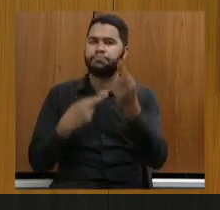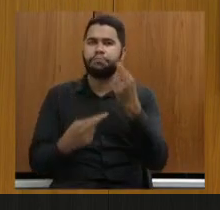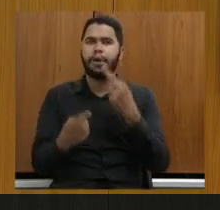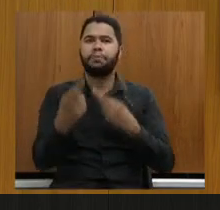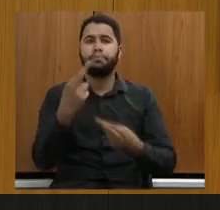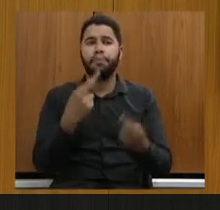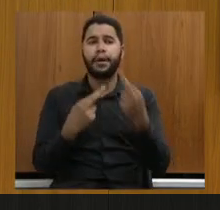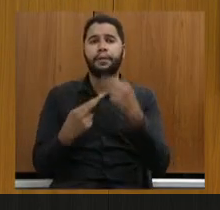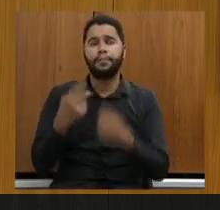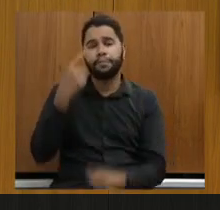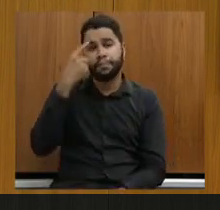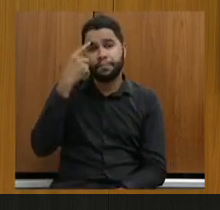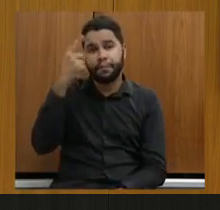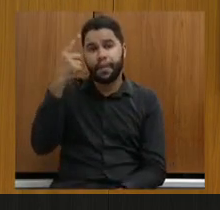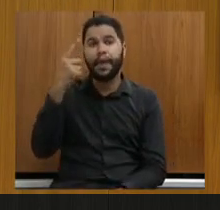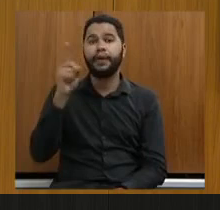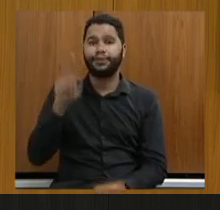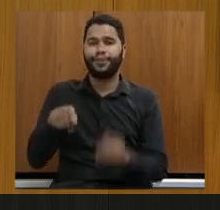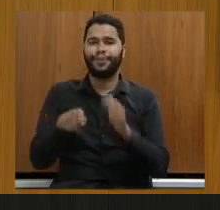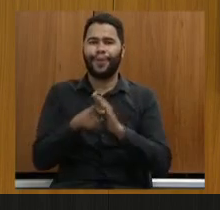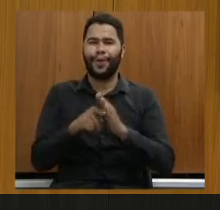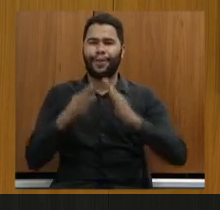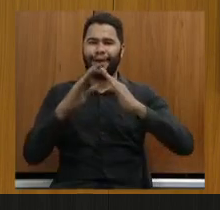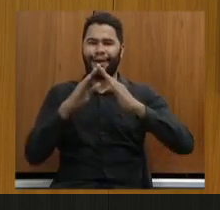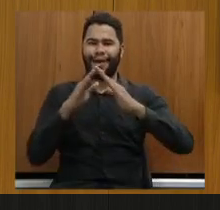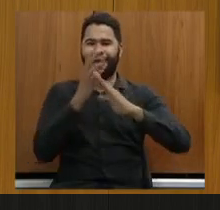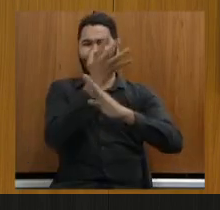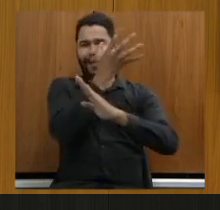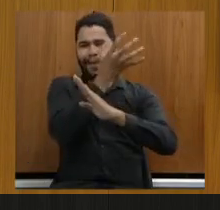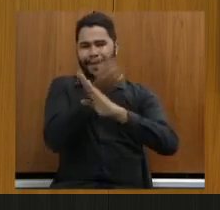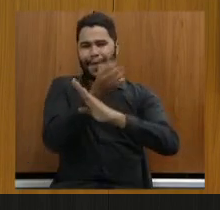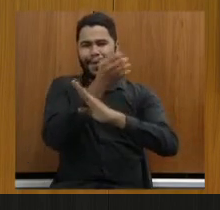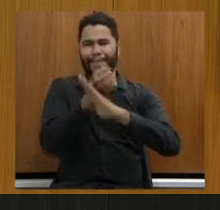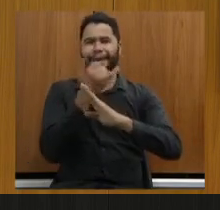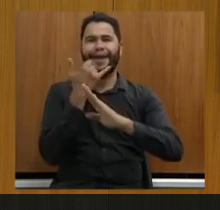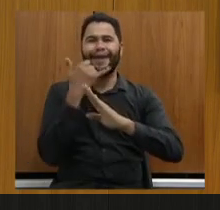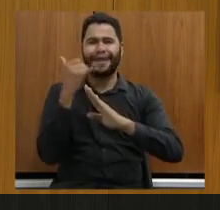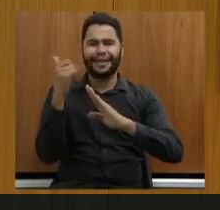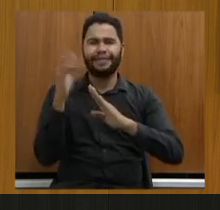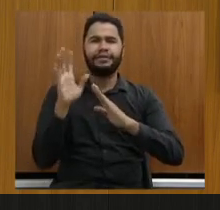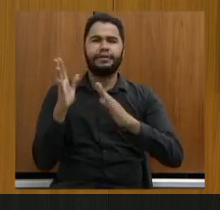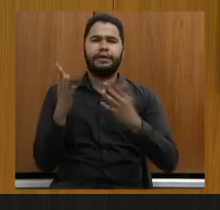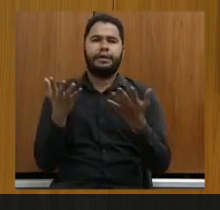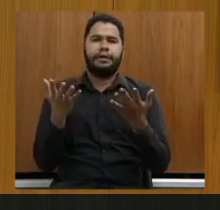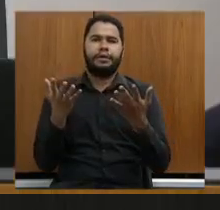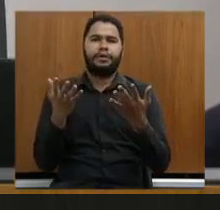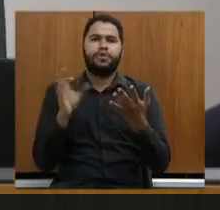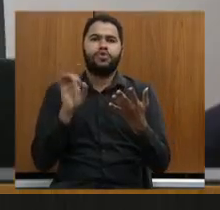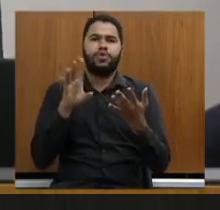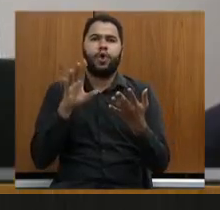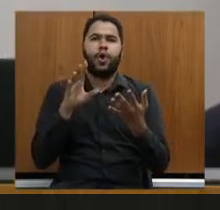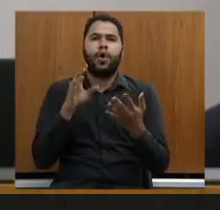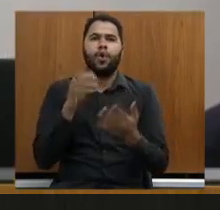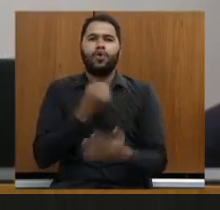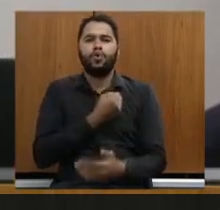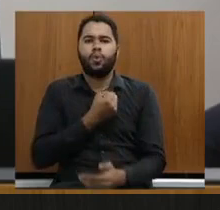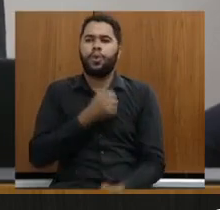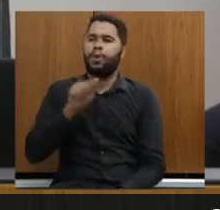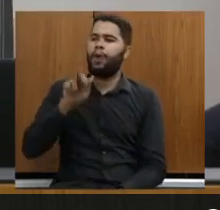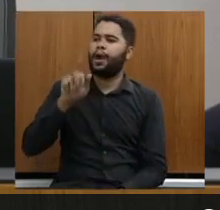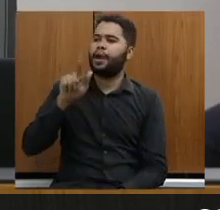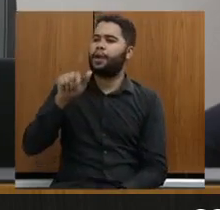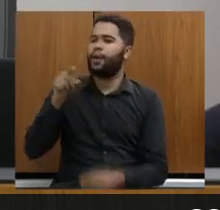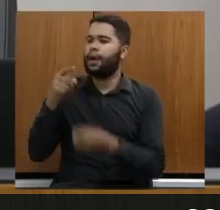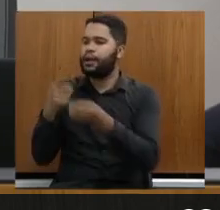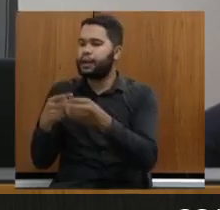acho que a questão da energia fotovoltaica nós temos que ser mais amplo não podemos trabalhar com o número em Araguari e